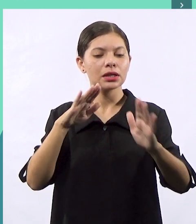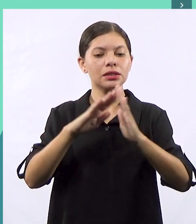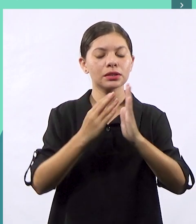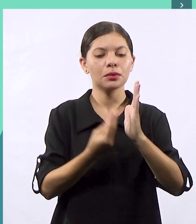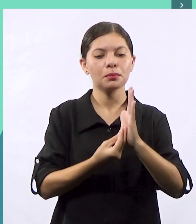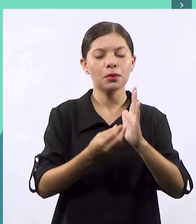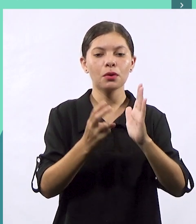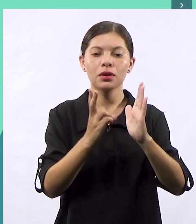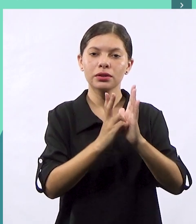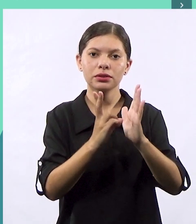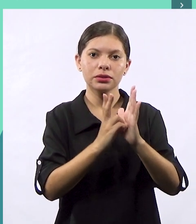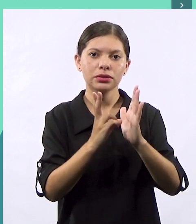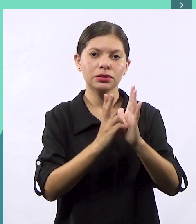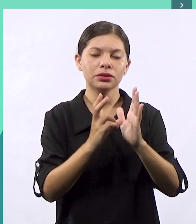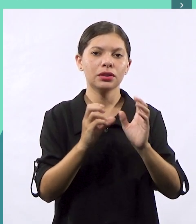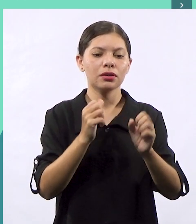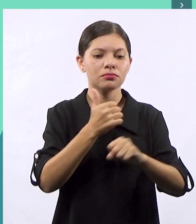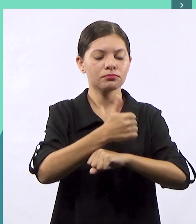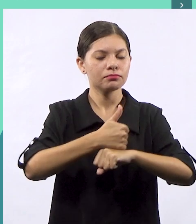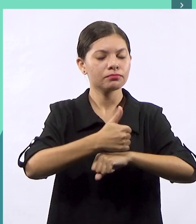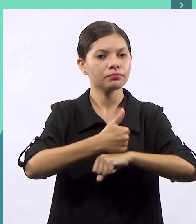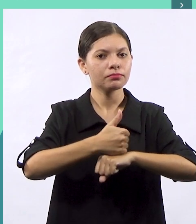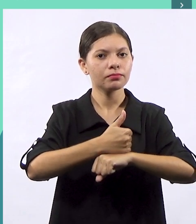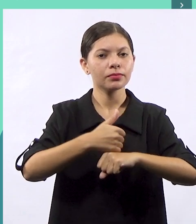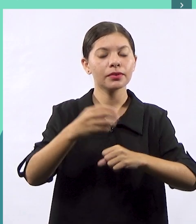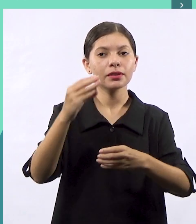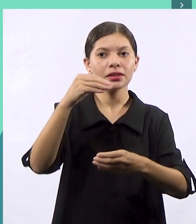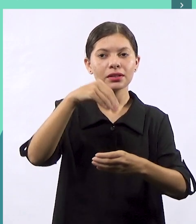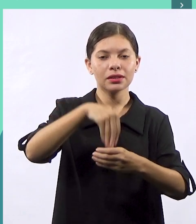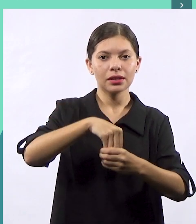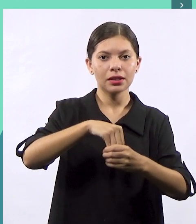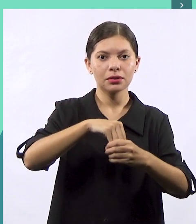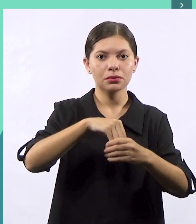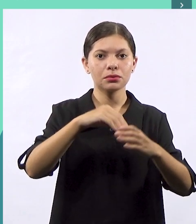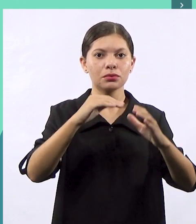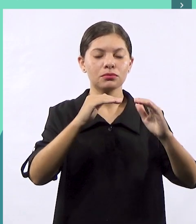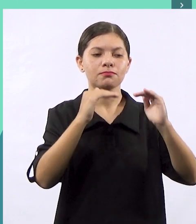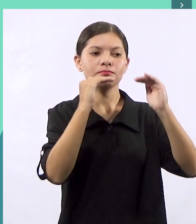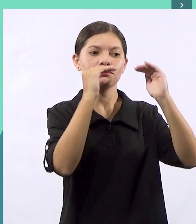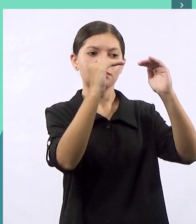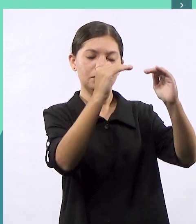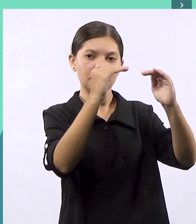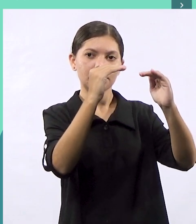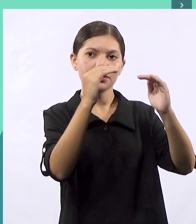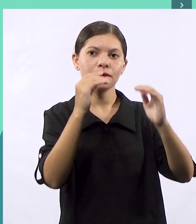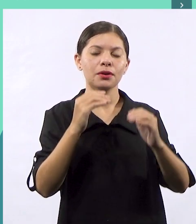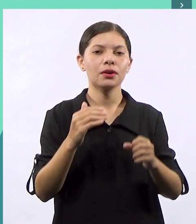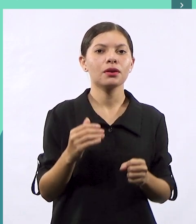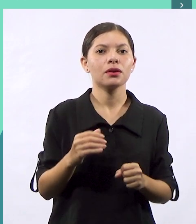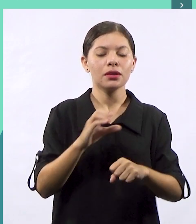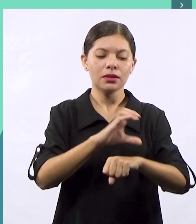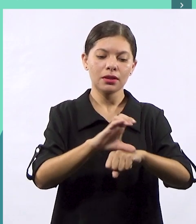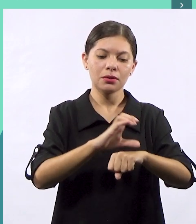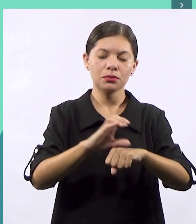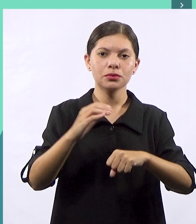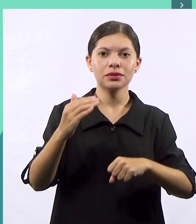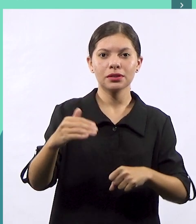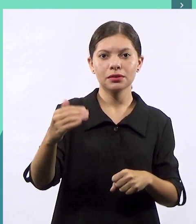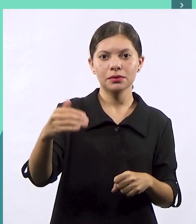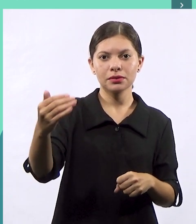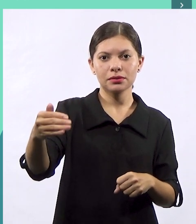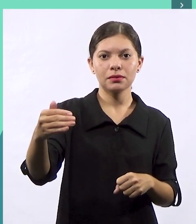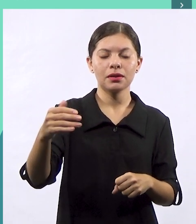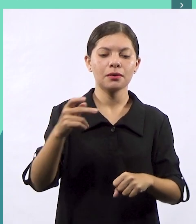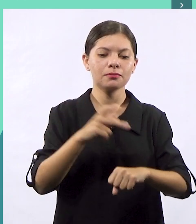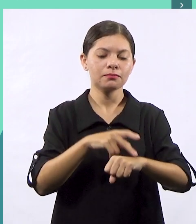campo, quilombola, indígena e profissional. E dentro do nível superior, eu tenho os cursos sequenciais,